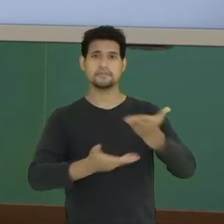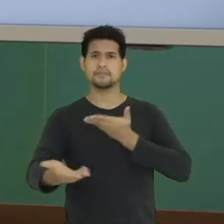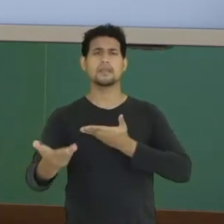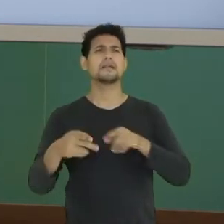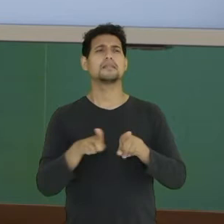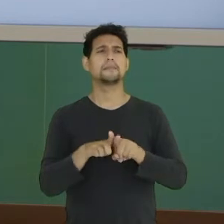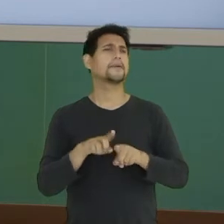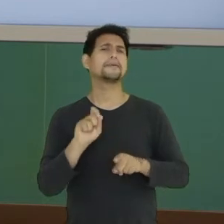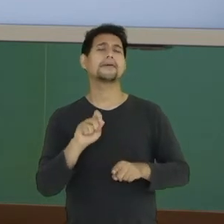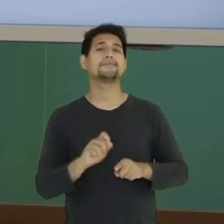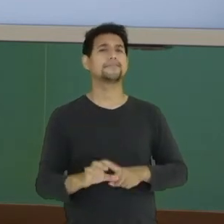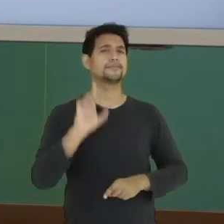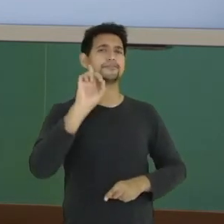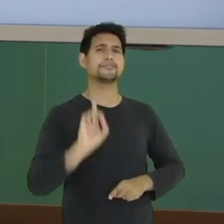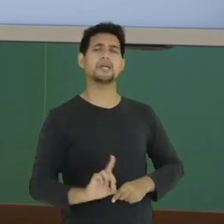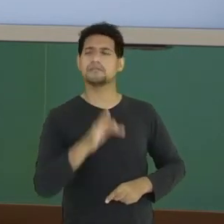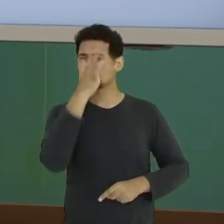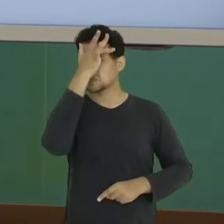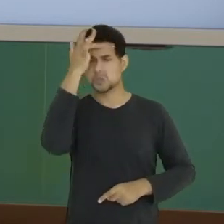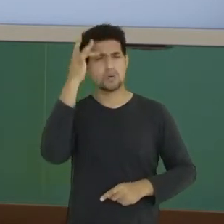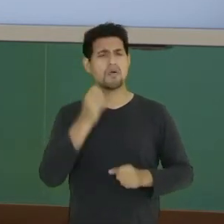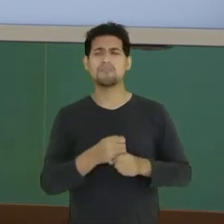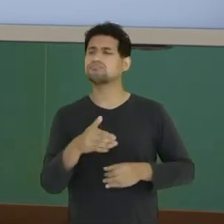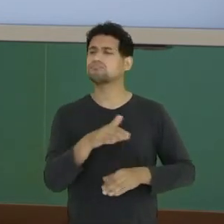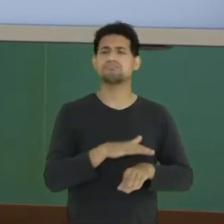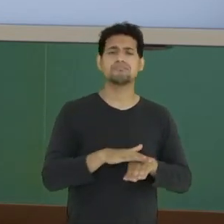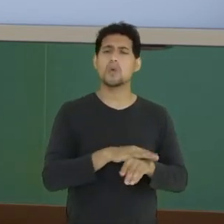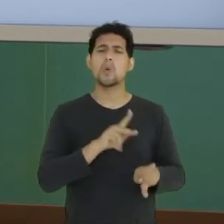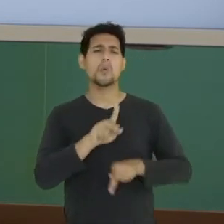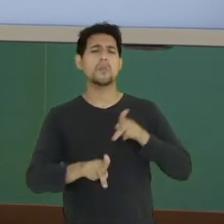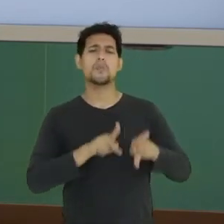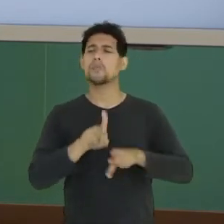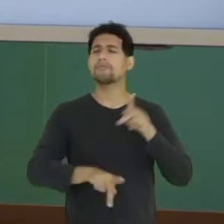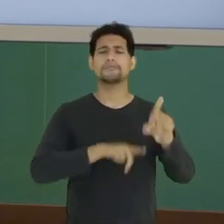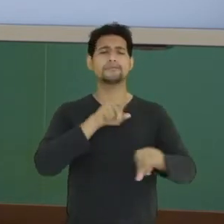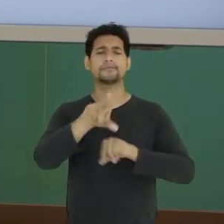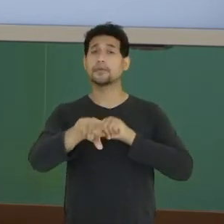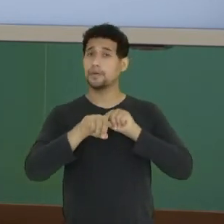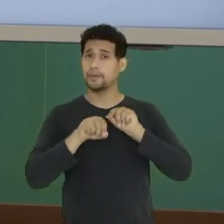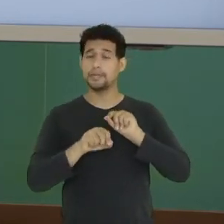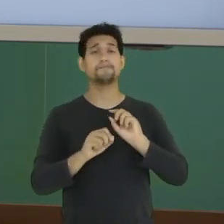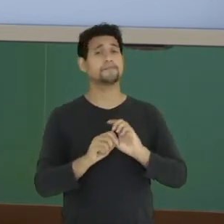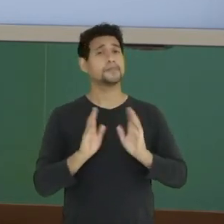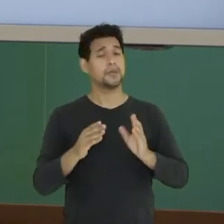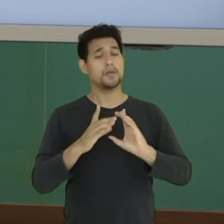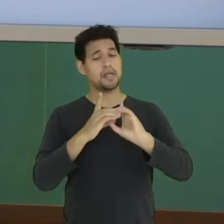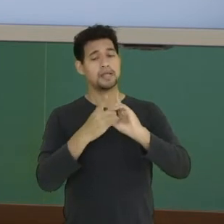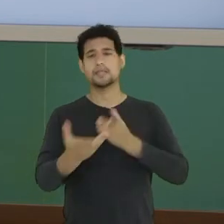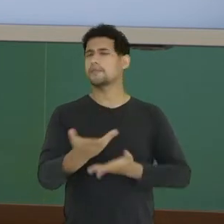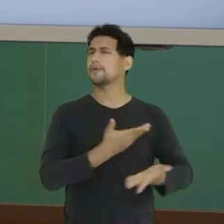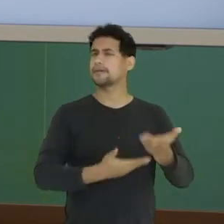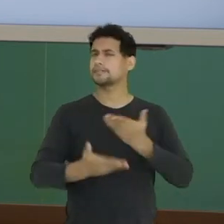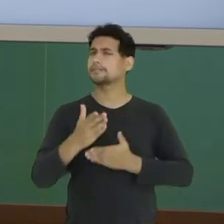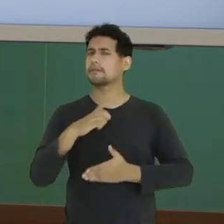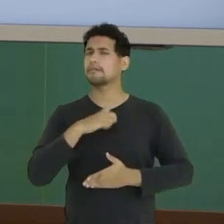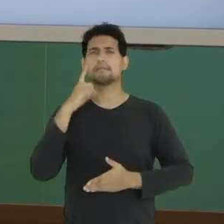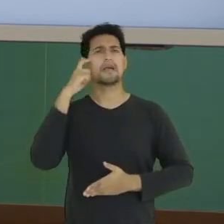cidadania, poder exercido pelo povo. Então, democracia já surge como essa ideia de